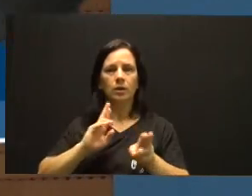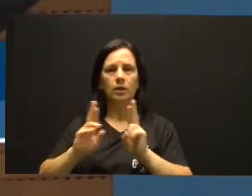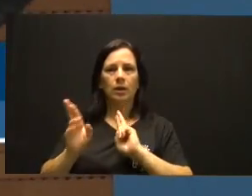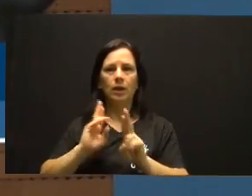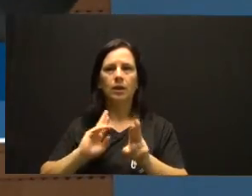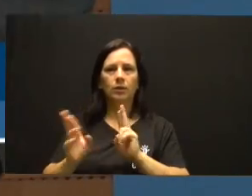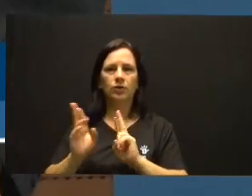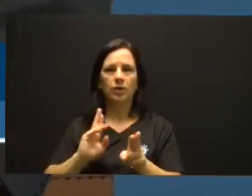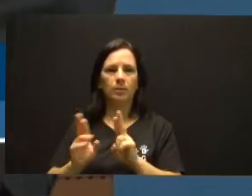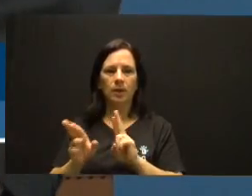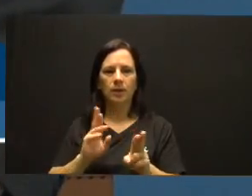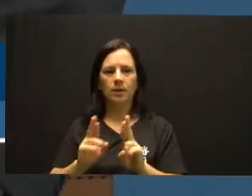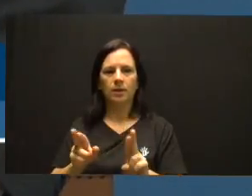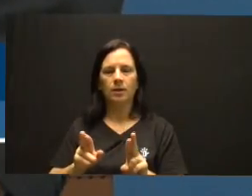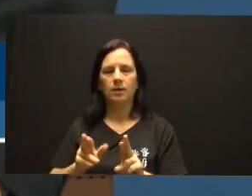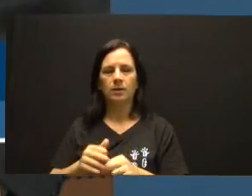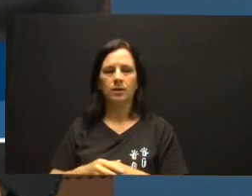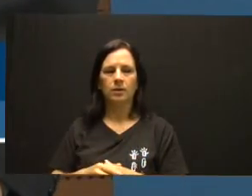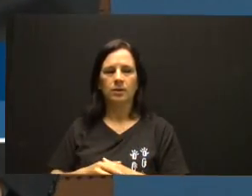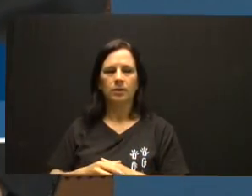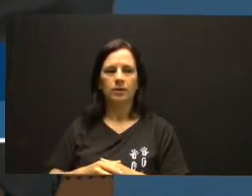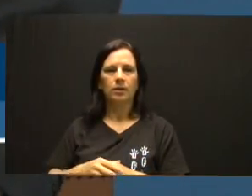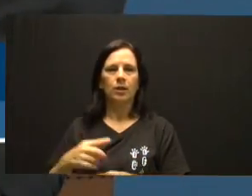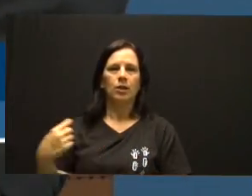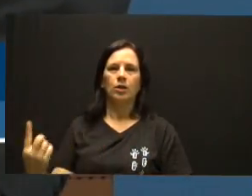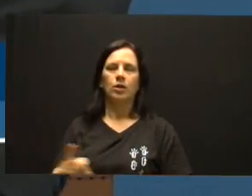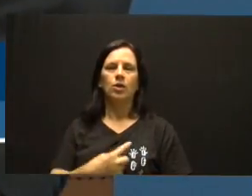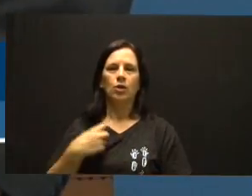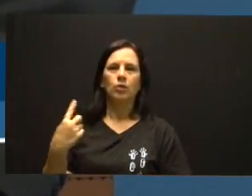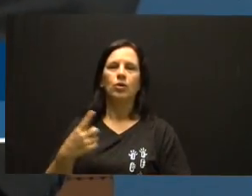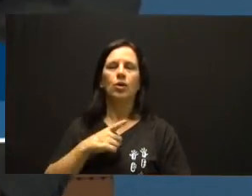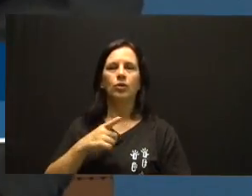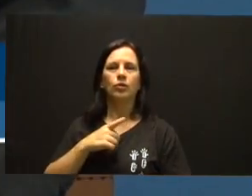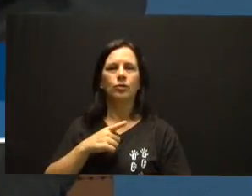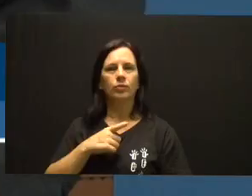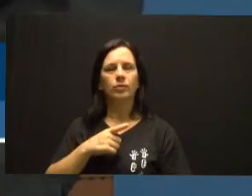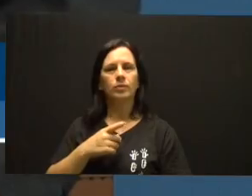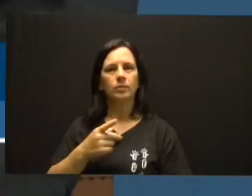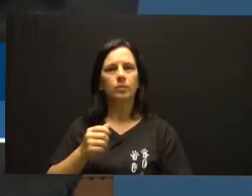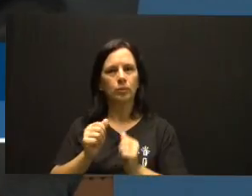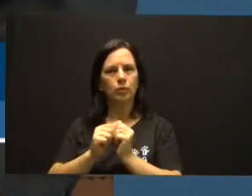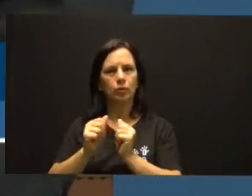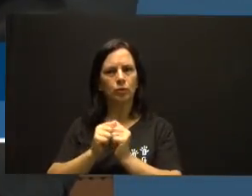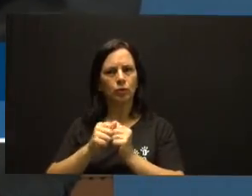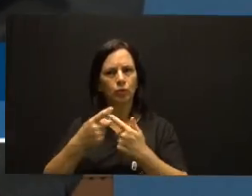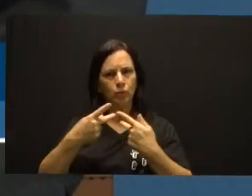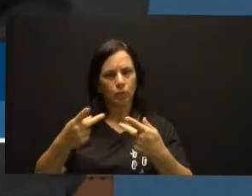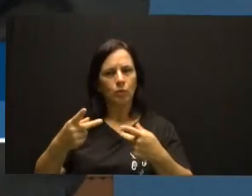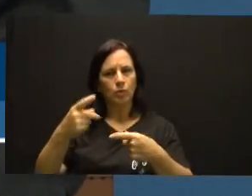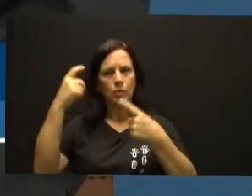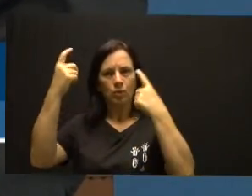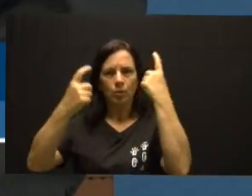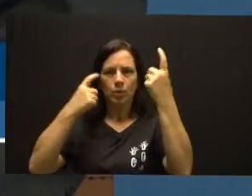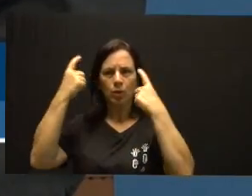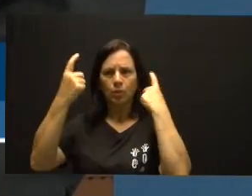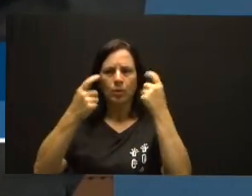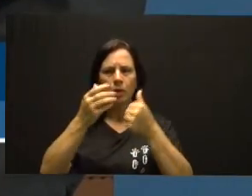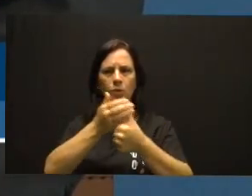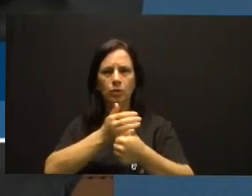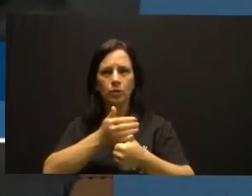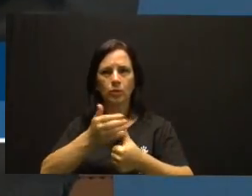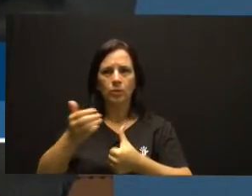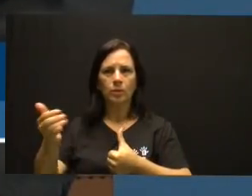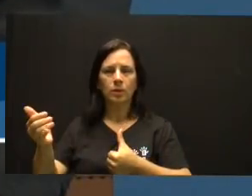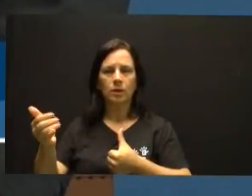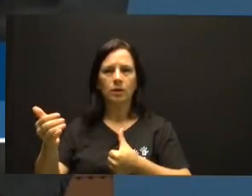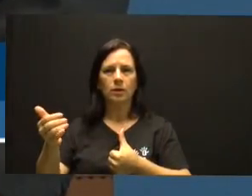E muitas foram as vezes, vereador Lalá, que nós aqui demos voz, como Vossa Excelência está fazendo, e se preocupando com o seu mandato. E